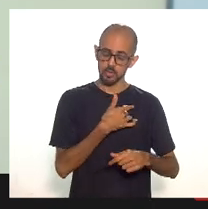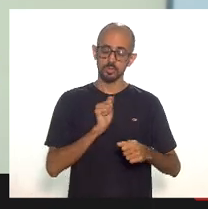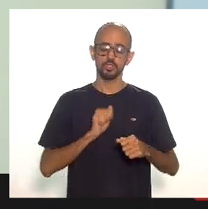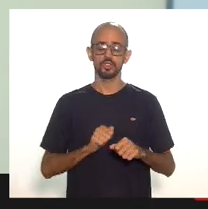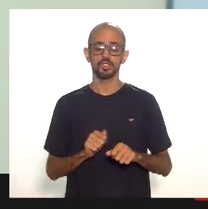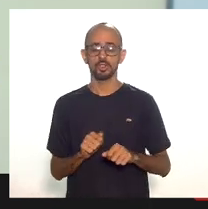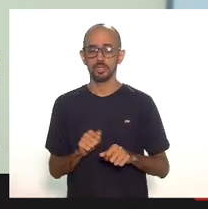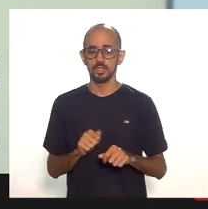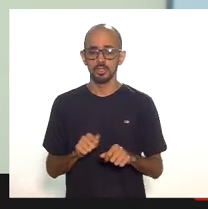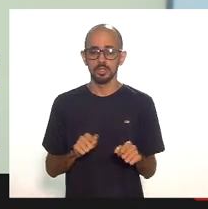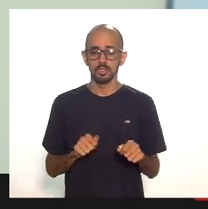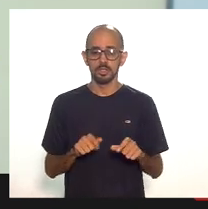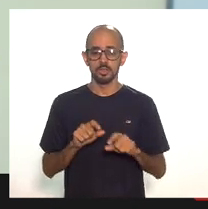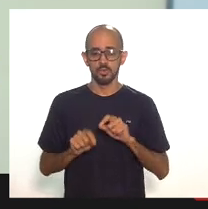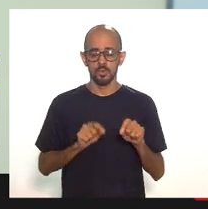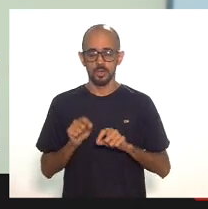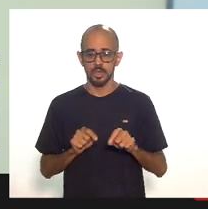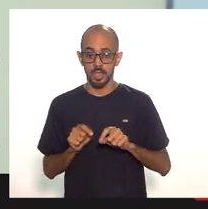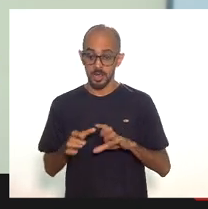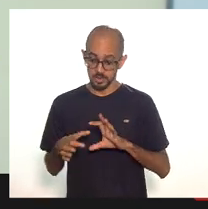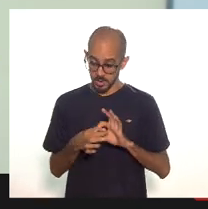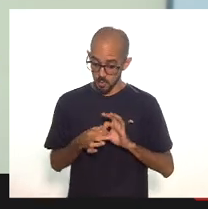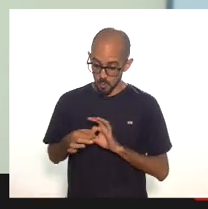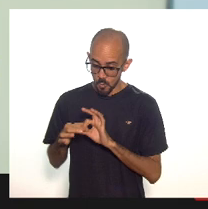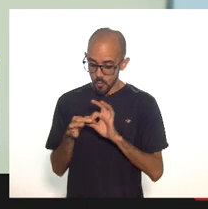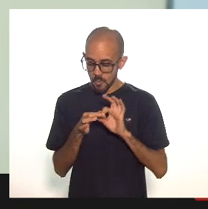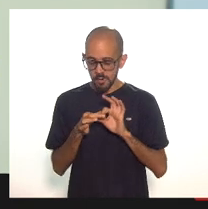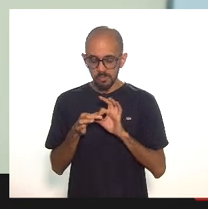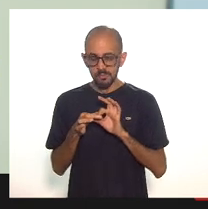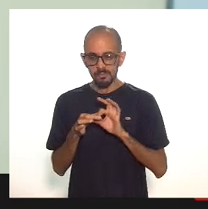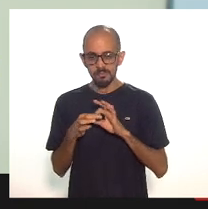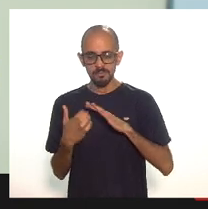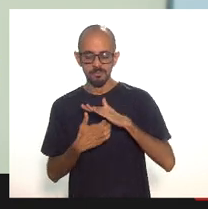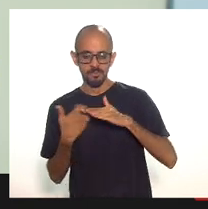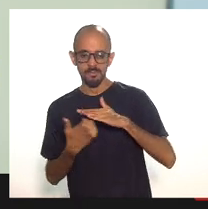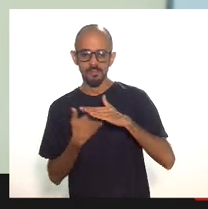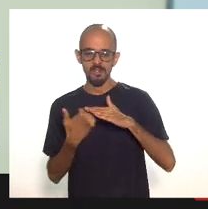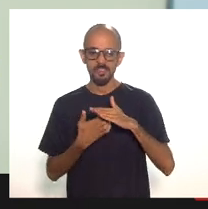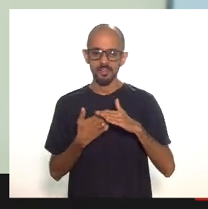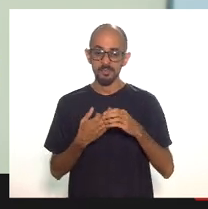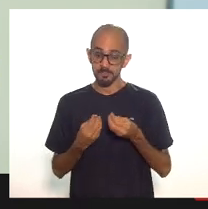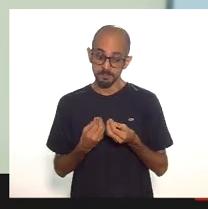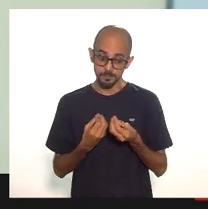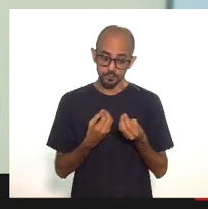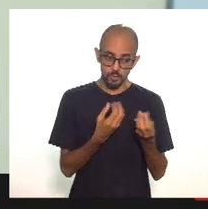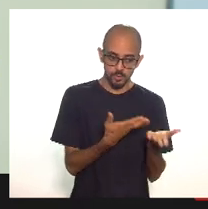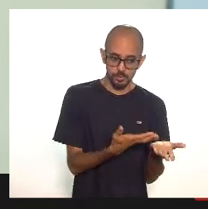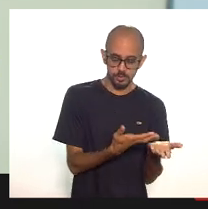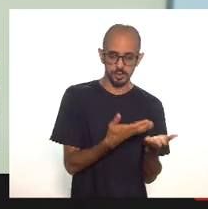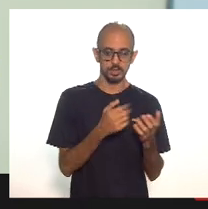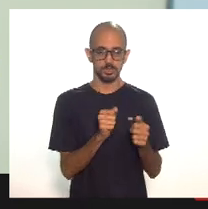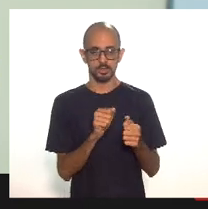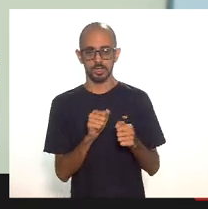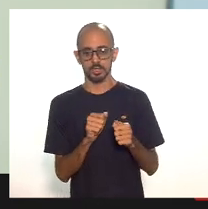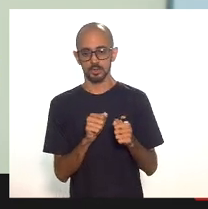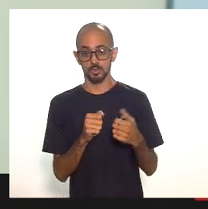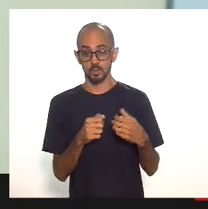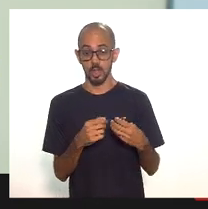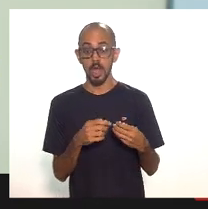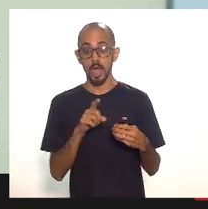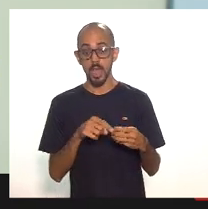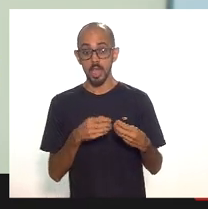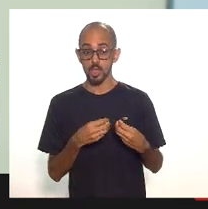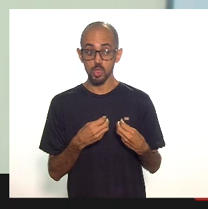que essa união de empresas está oferecendo, a título de